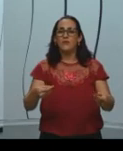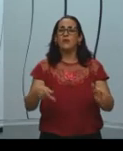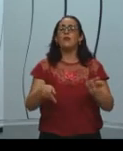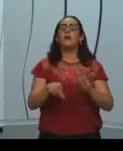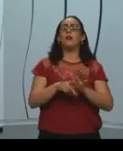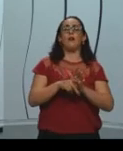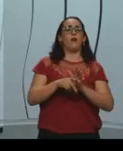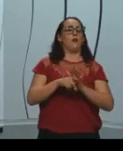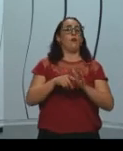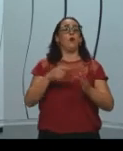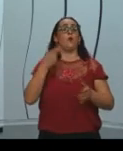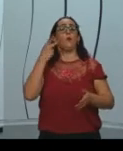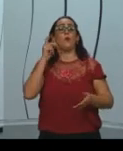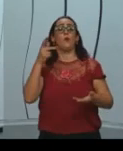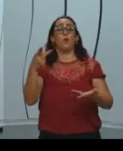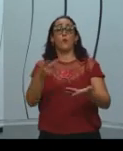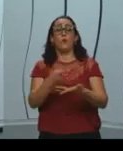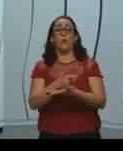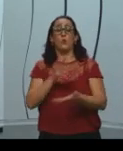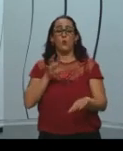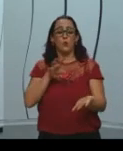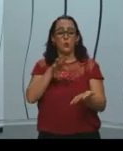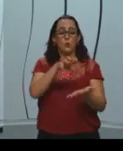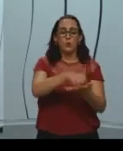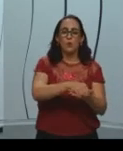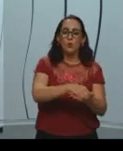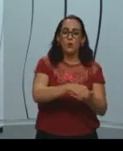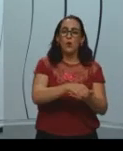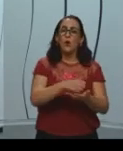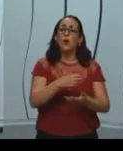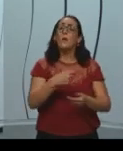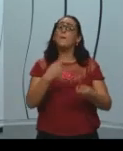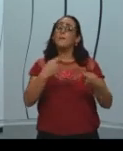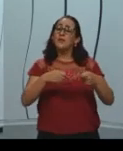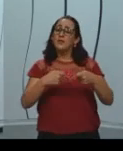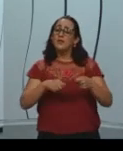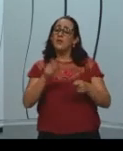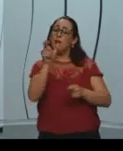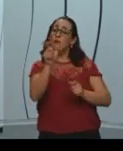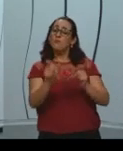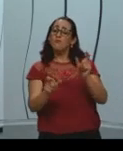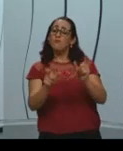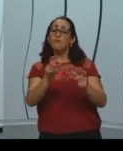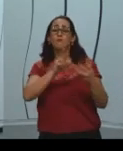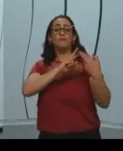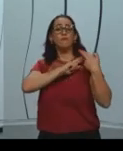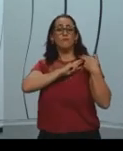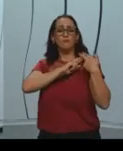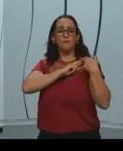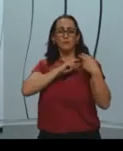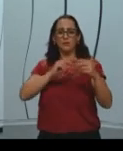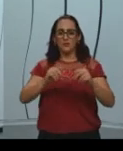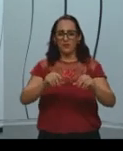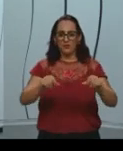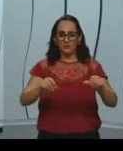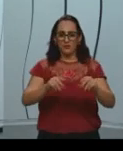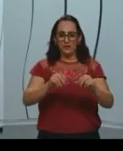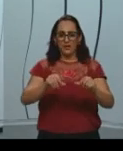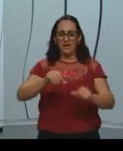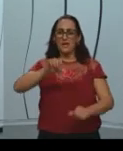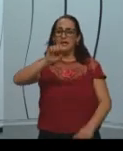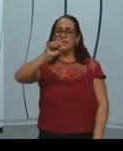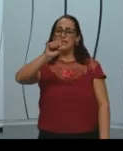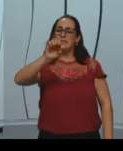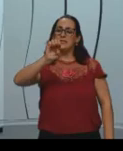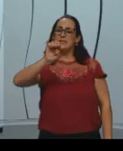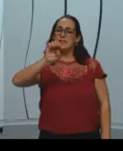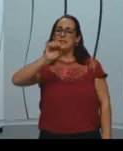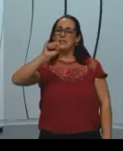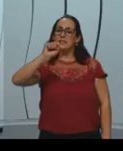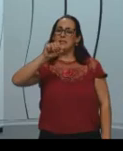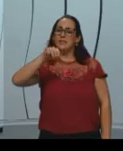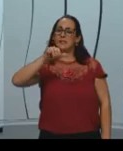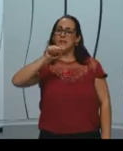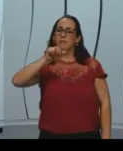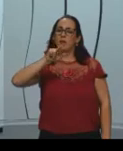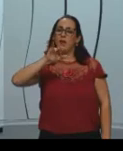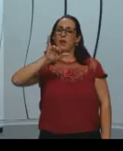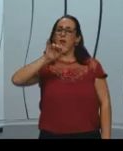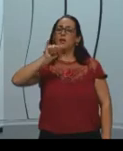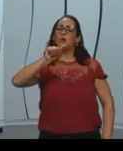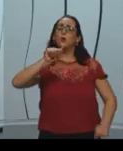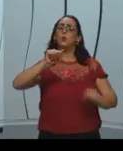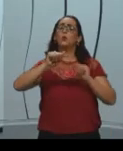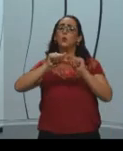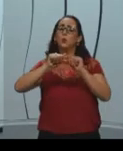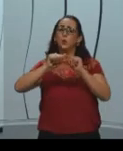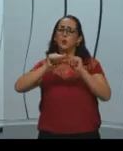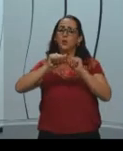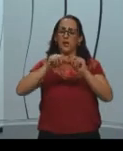distribuídas e que tivessem pessoas responsáveis por elas. Então, a doação de sesmarias é um ponto importante, Porque aí